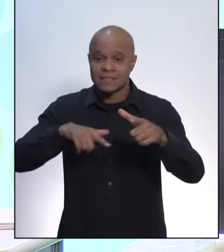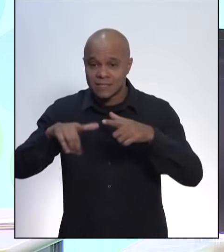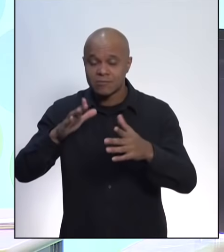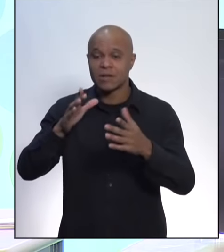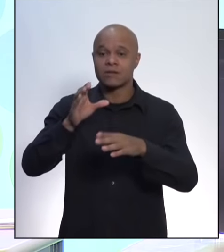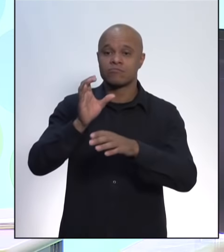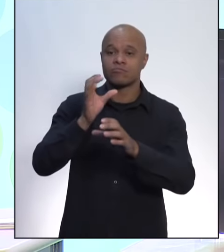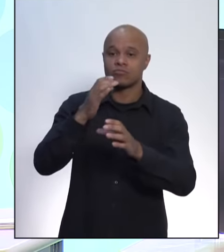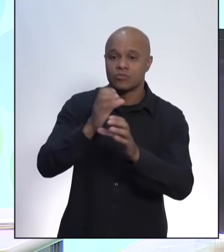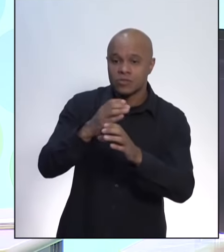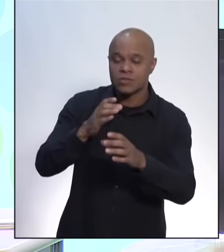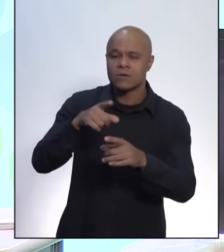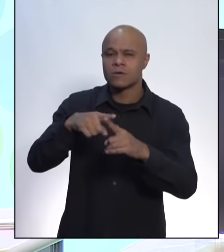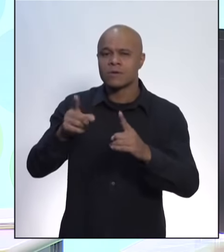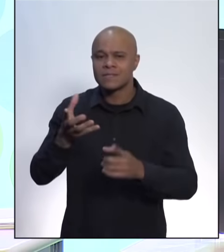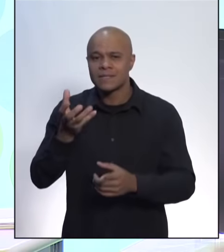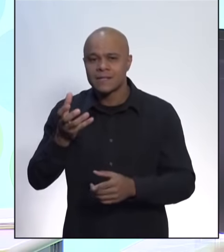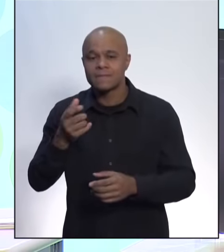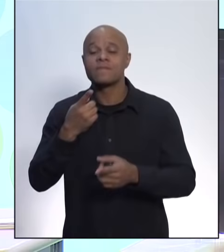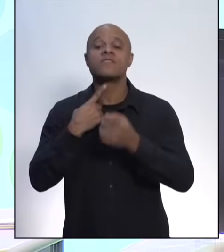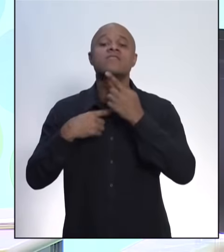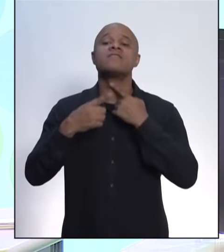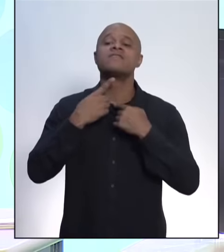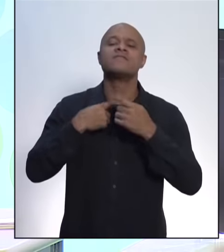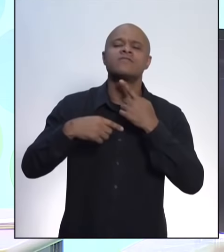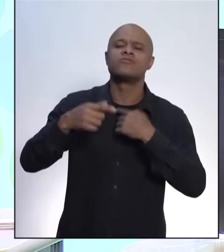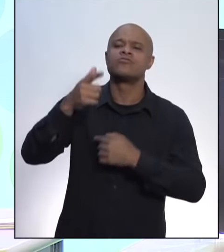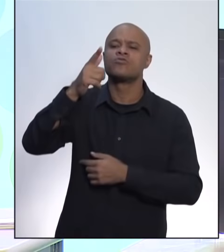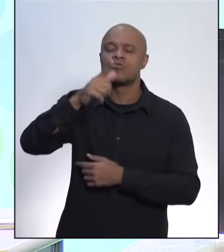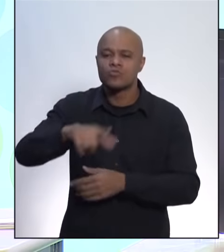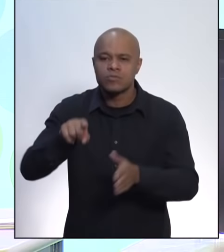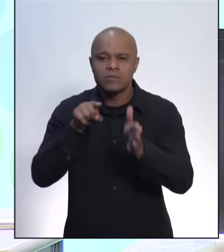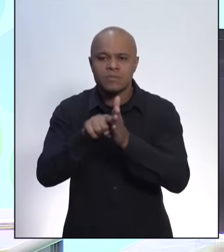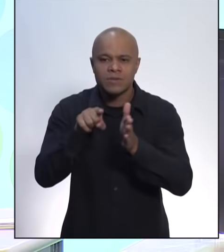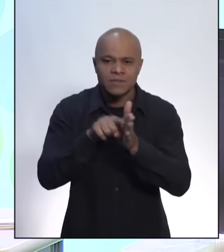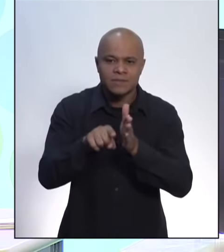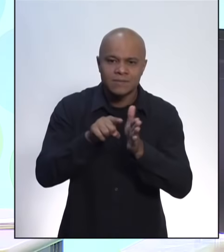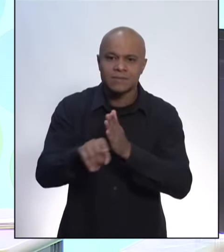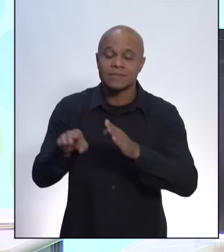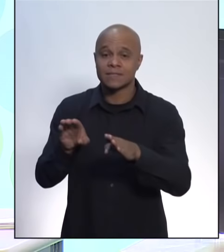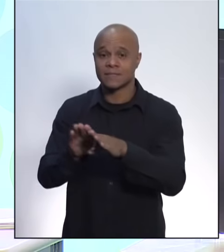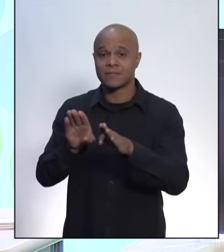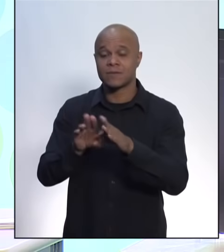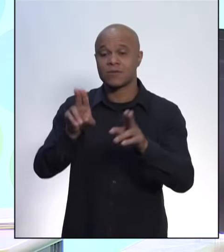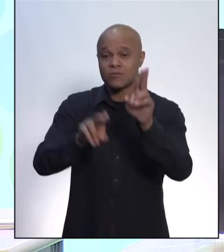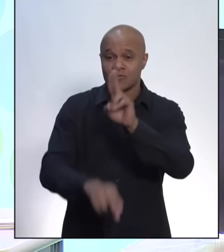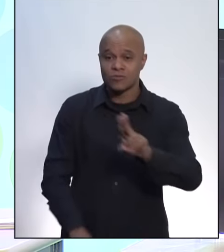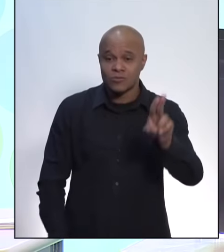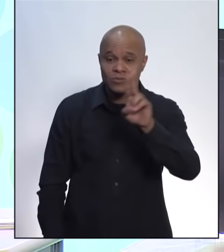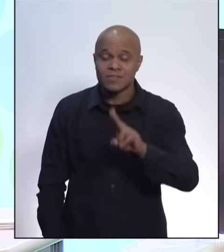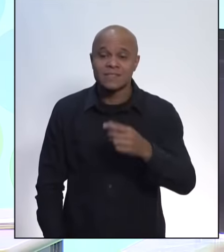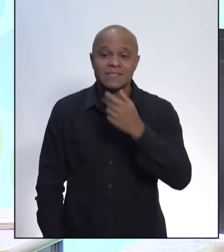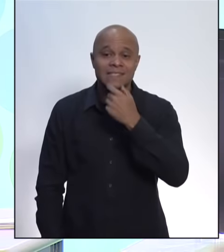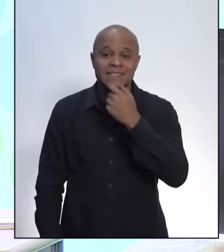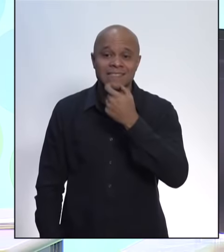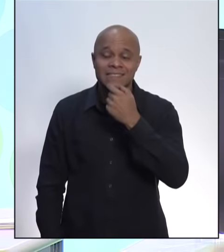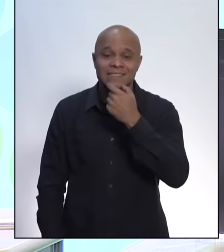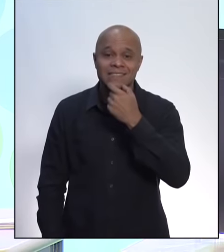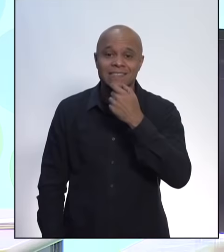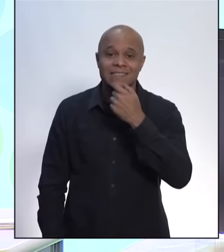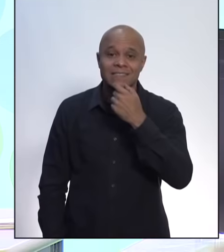queremos despertar em vocês esse desejo de continuar no iniciação científica e usando o inglês para